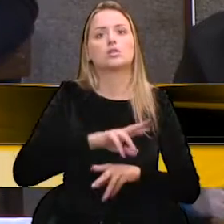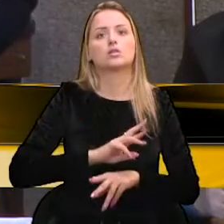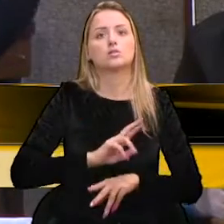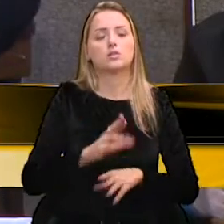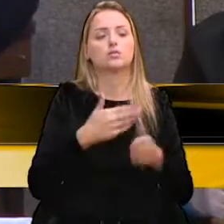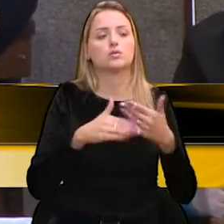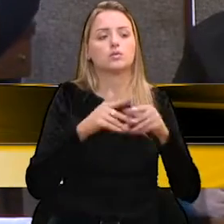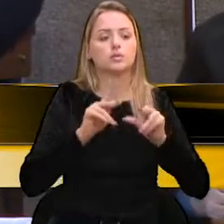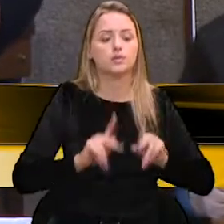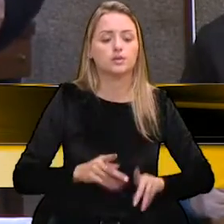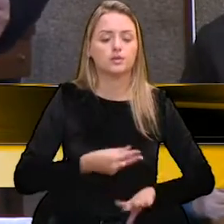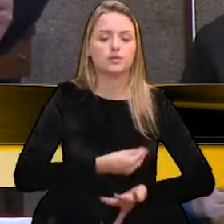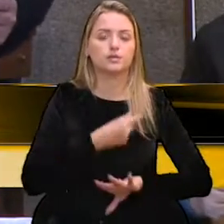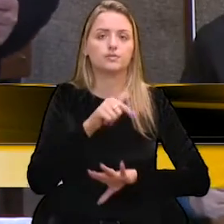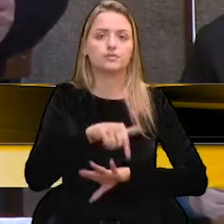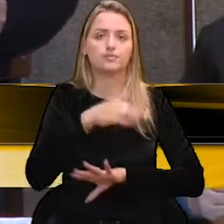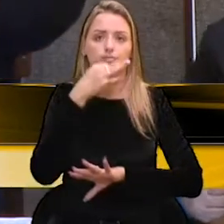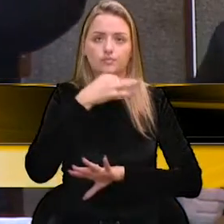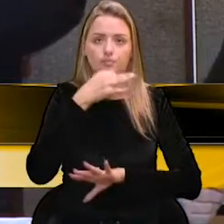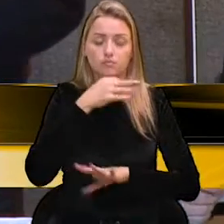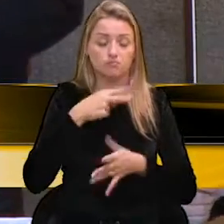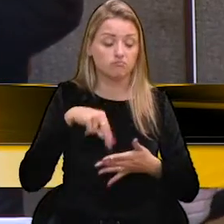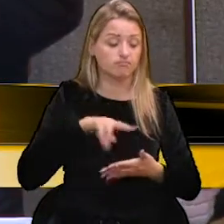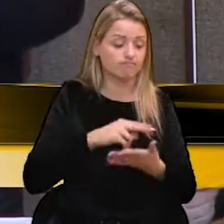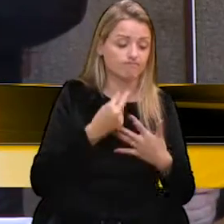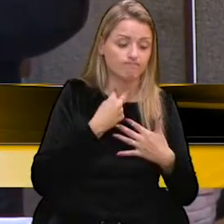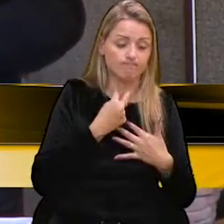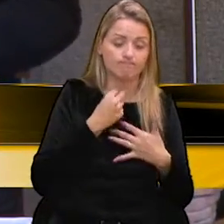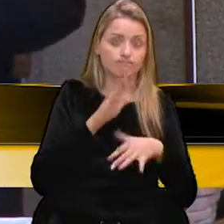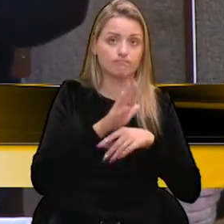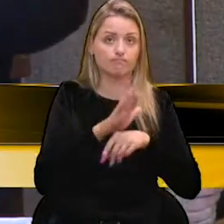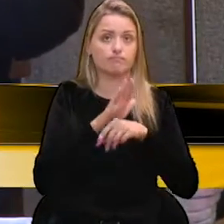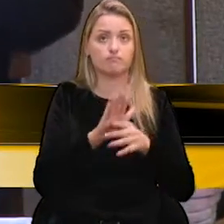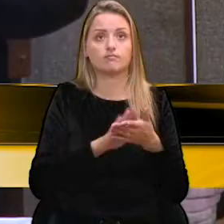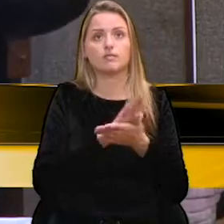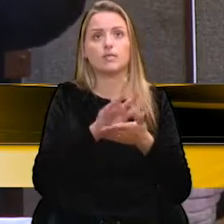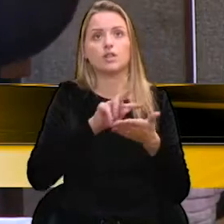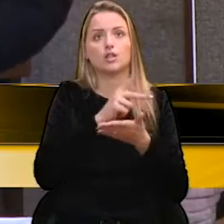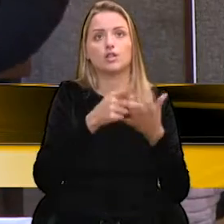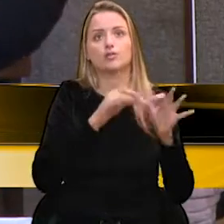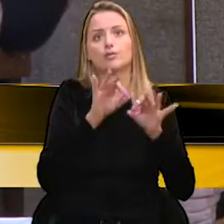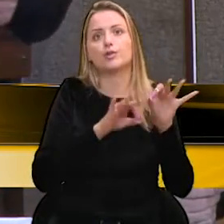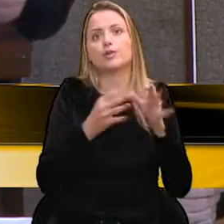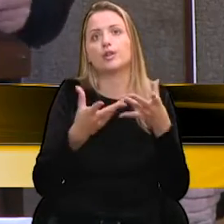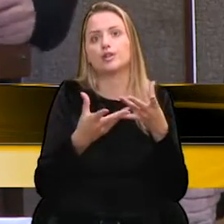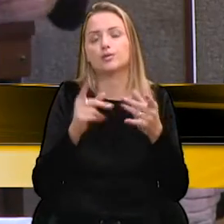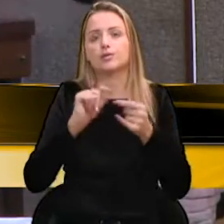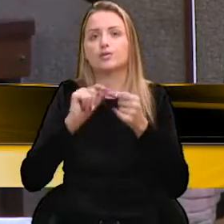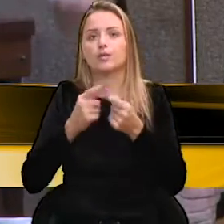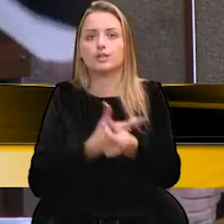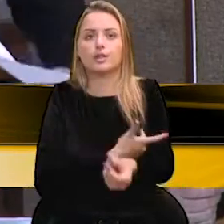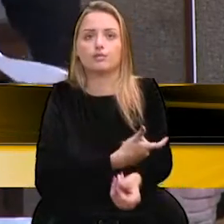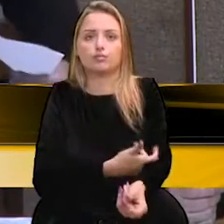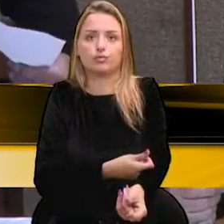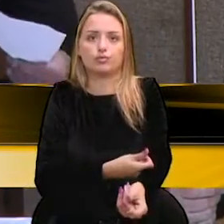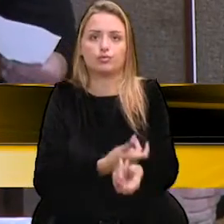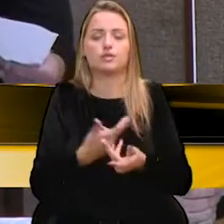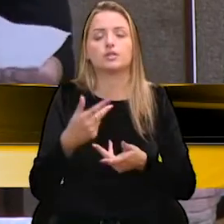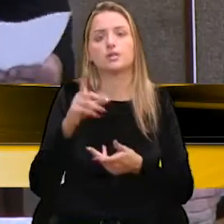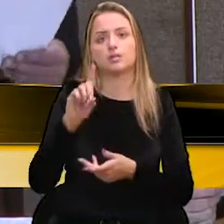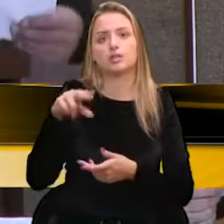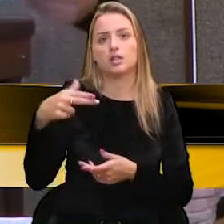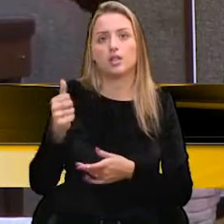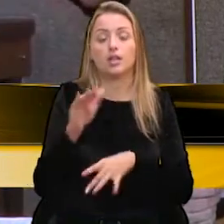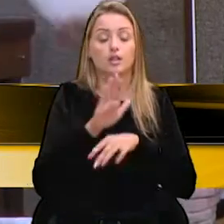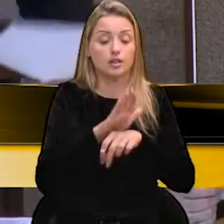de Caxias. E nós, às vezes, não podemos legislar nem sobre um projeto de DNA que está lá ajudando as famílias de